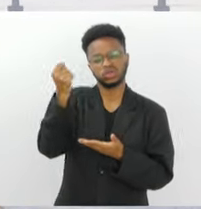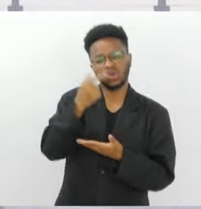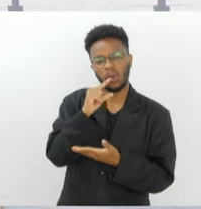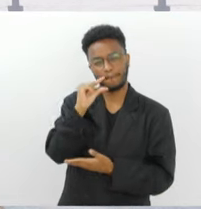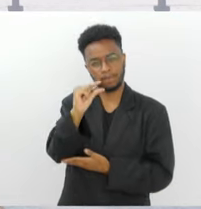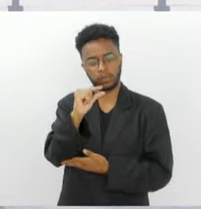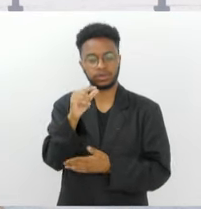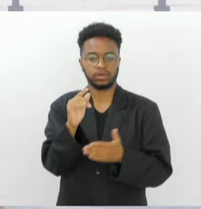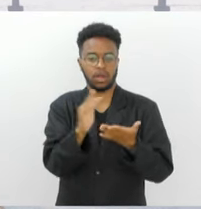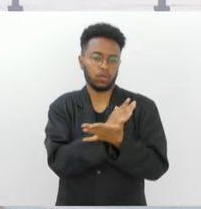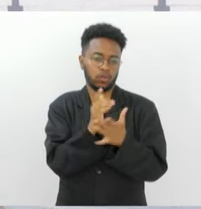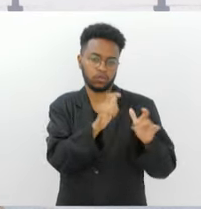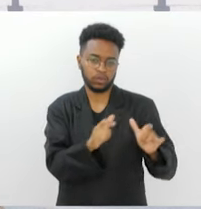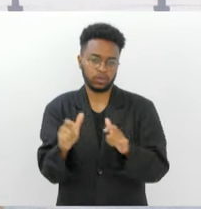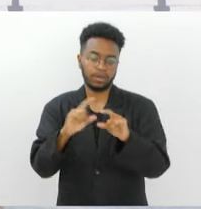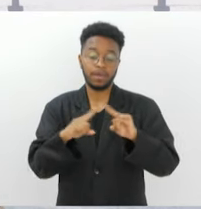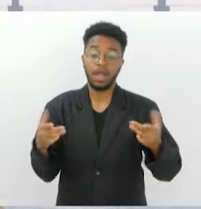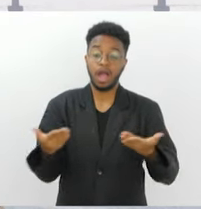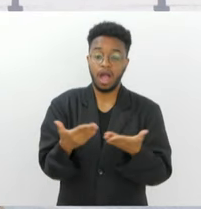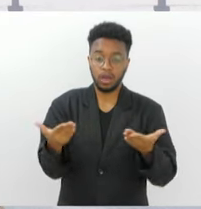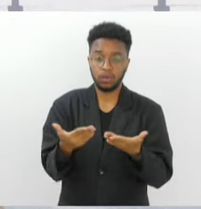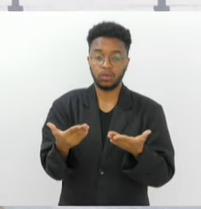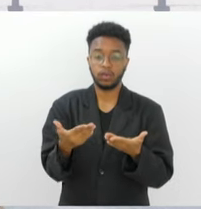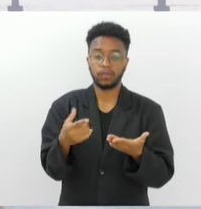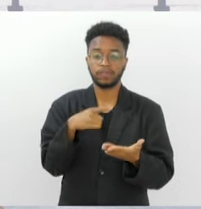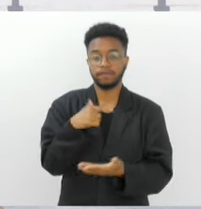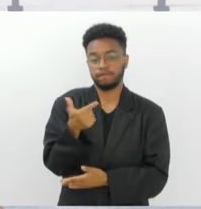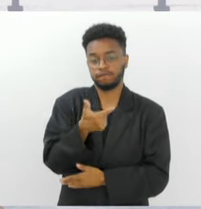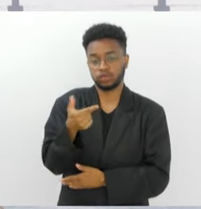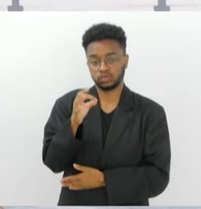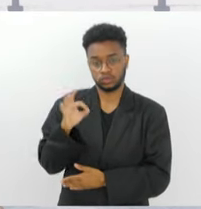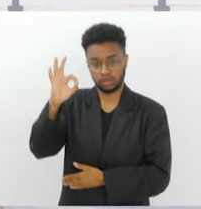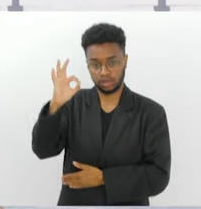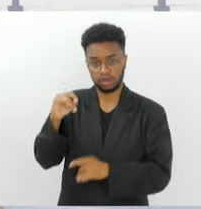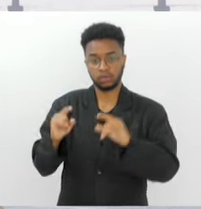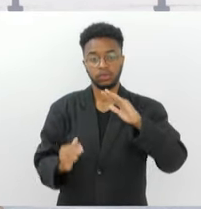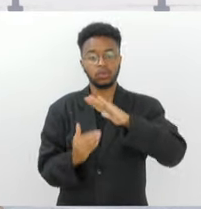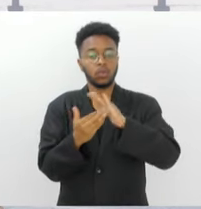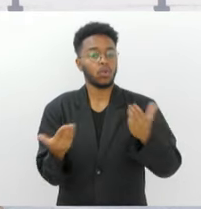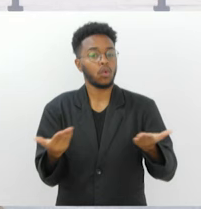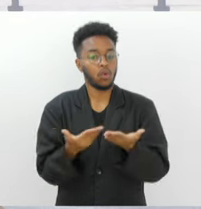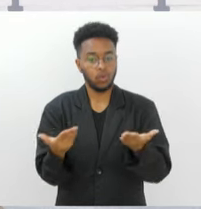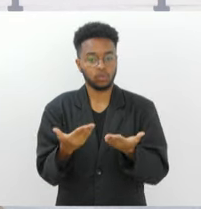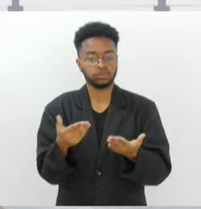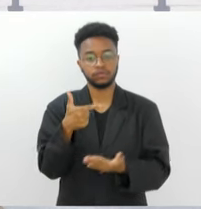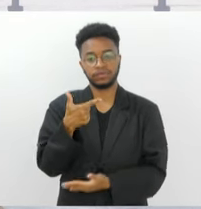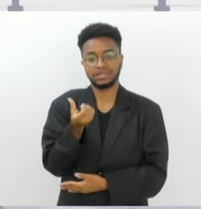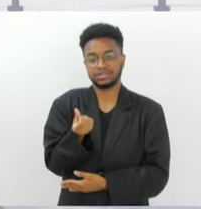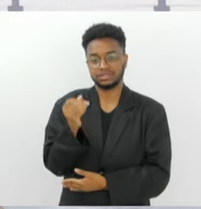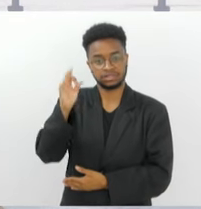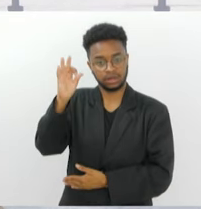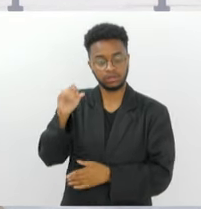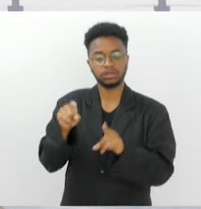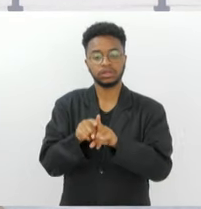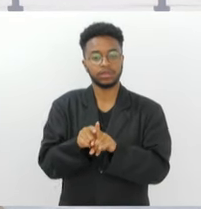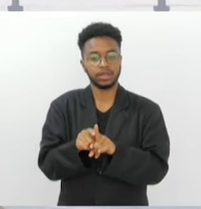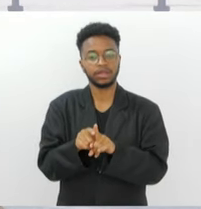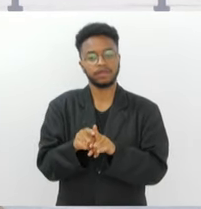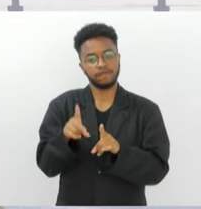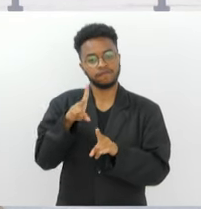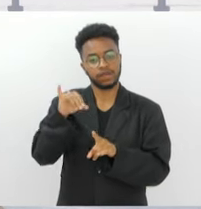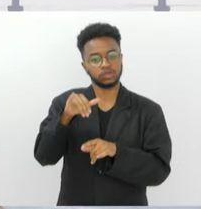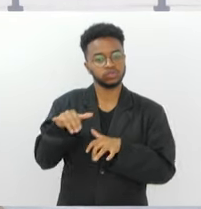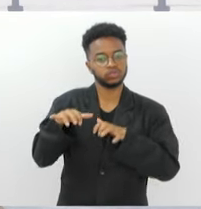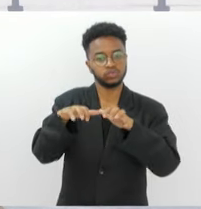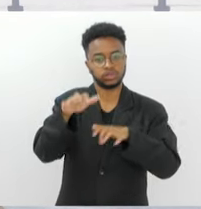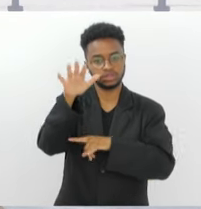em algumas regiões. Nesse momento faz 22 graus, a máxima prevista para hoje é de 26 graus e há previsão de chuva à